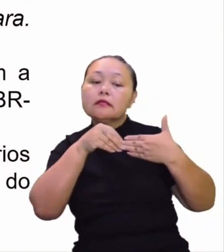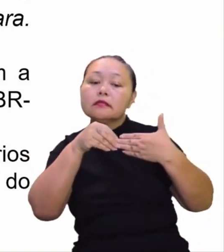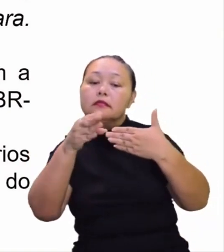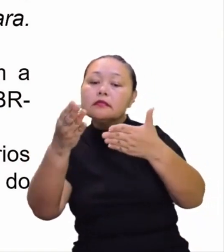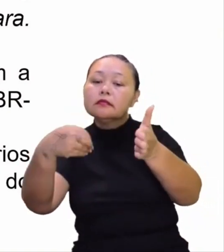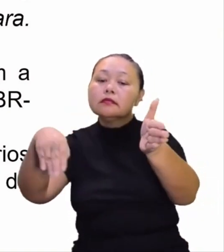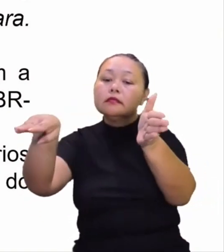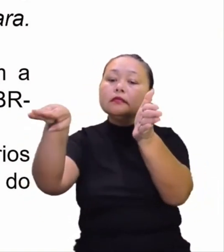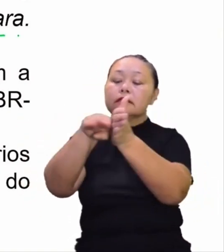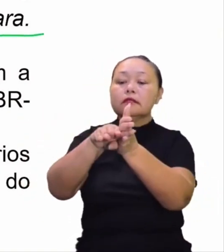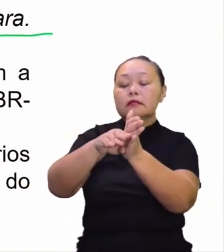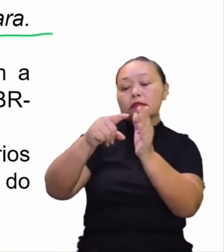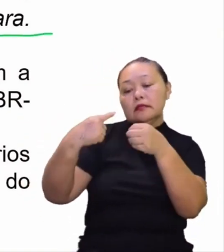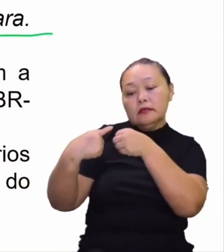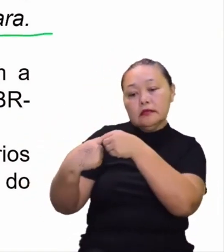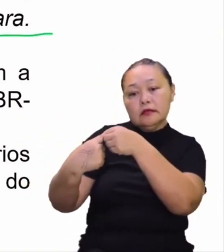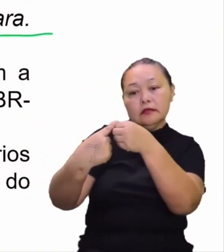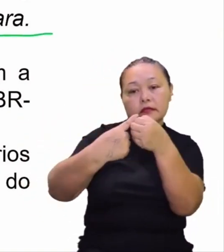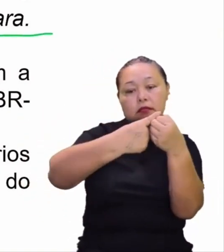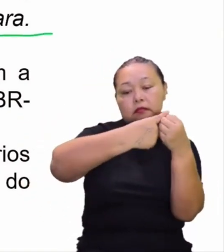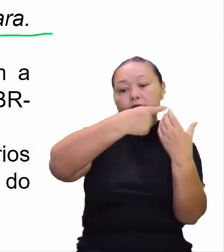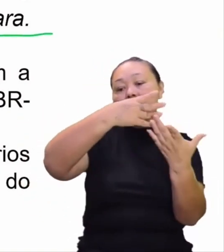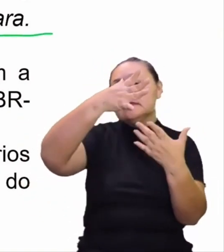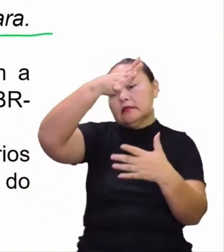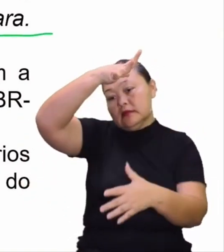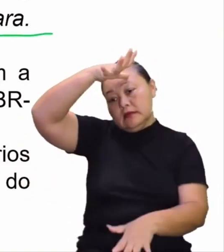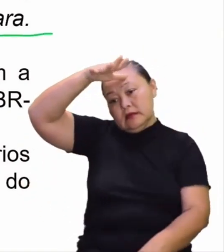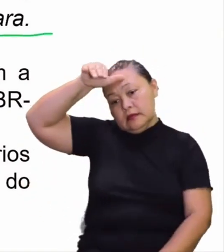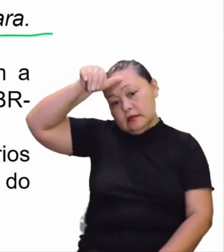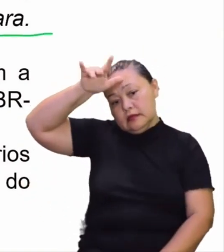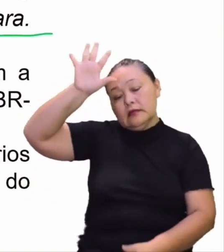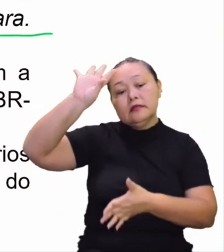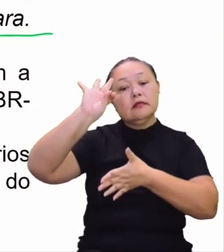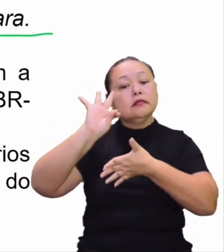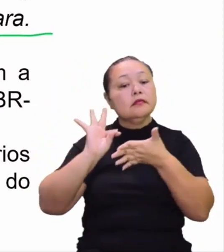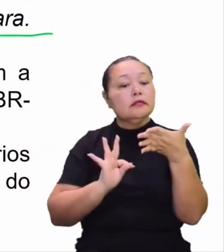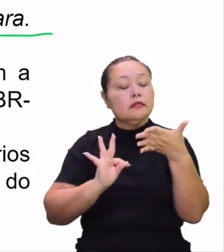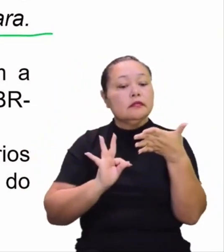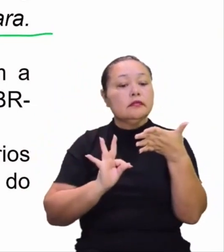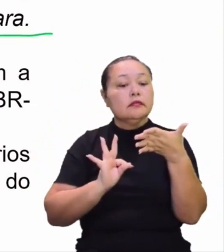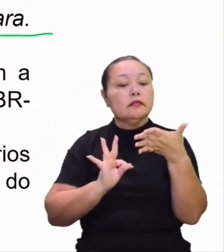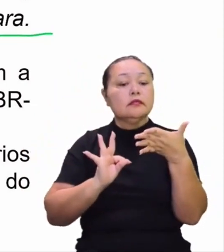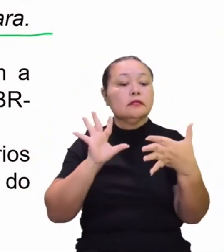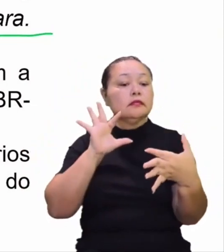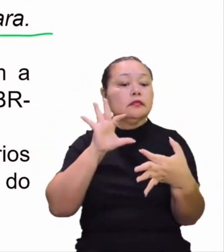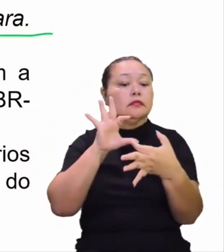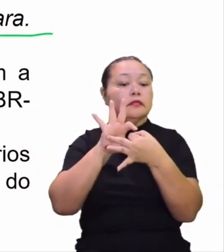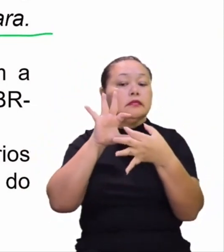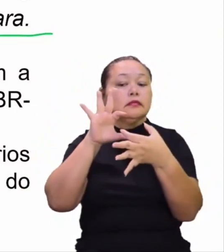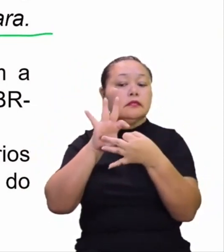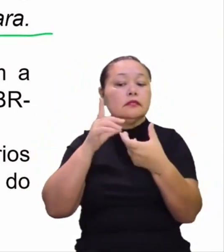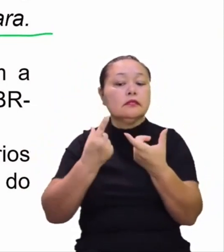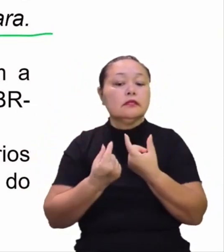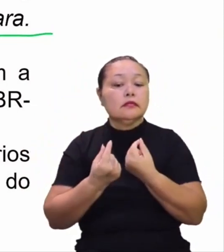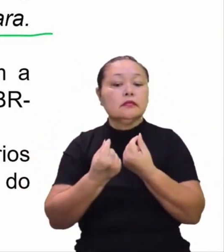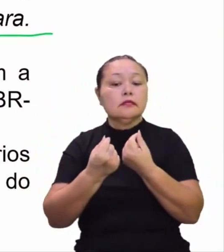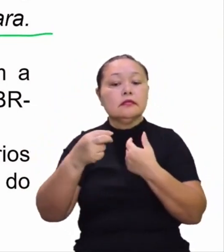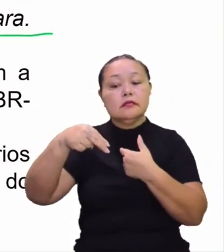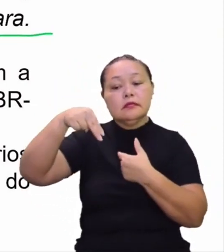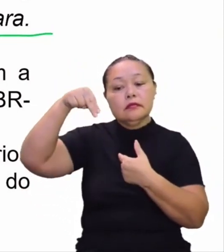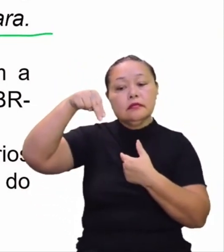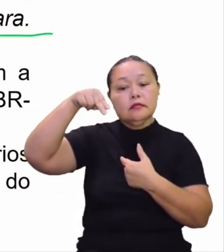transportada até o porto de Itacoatiara. O texto descreve a